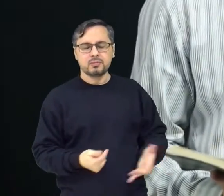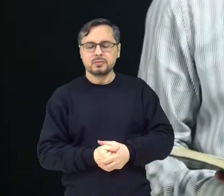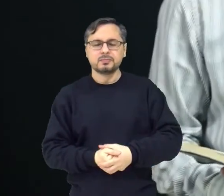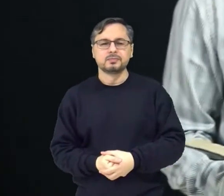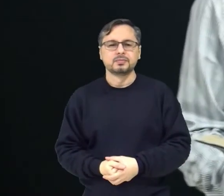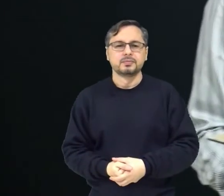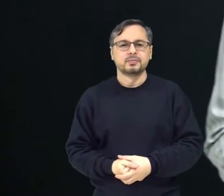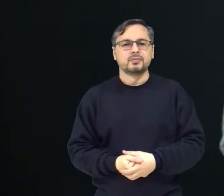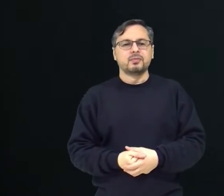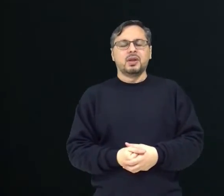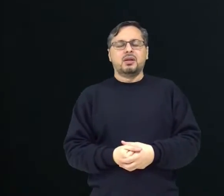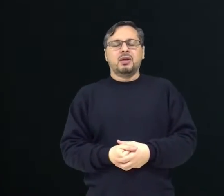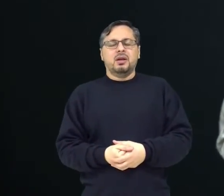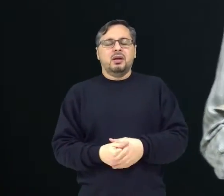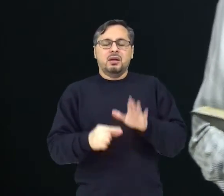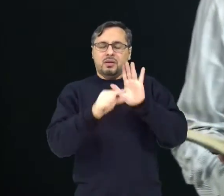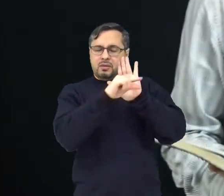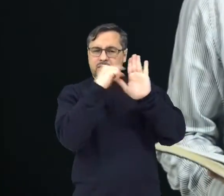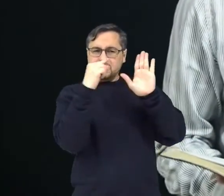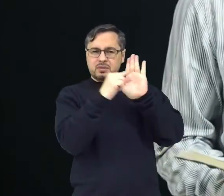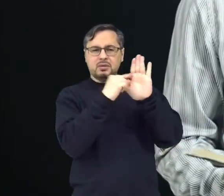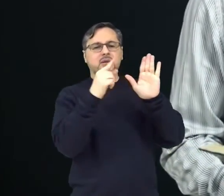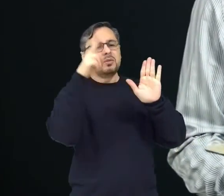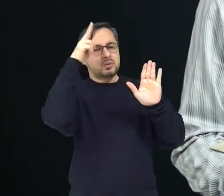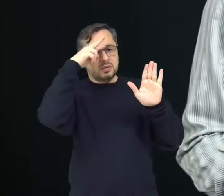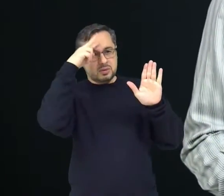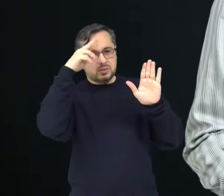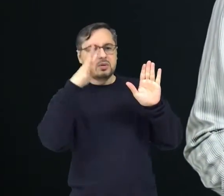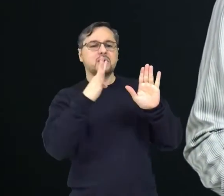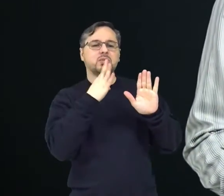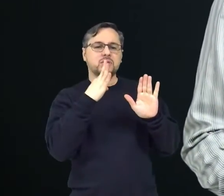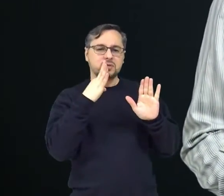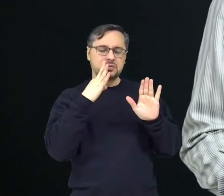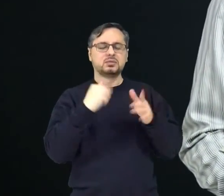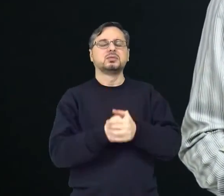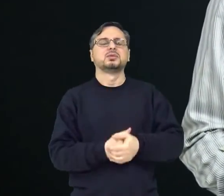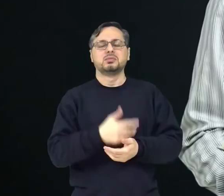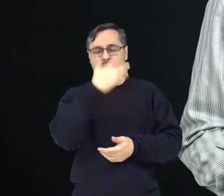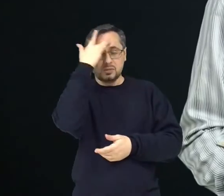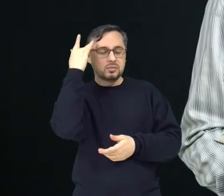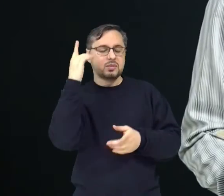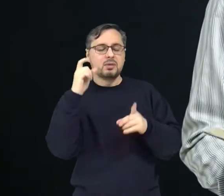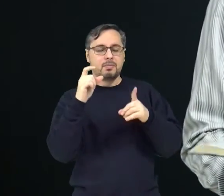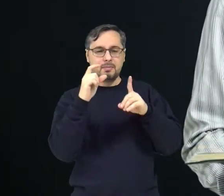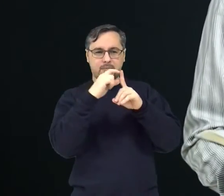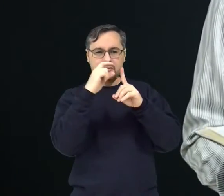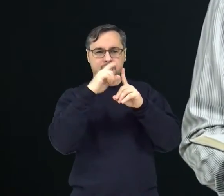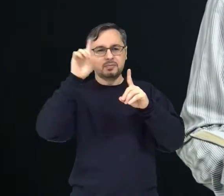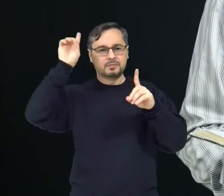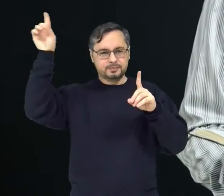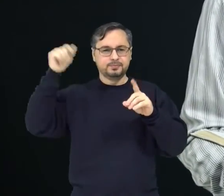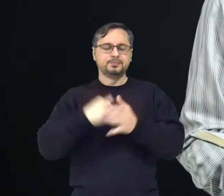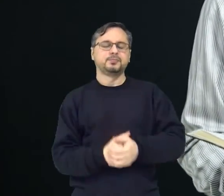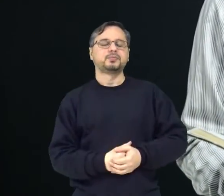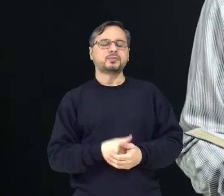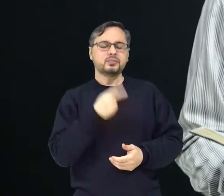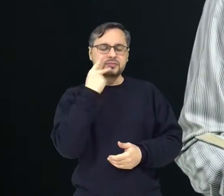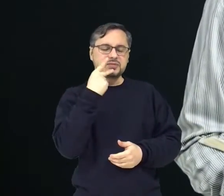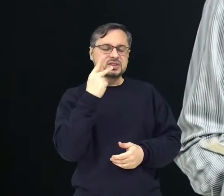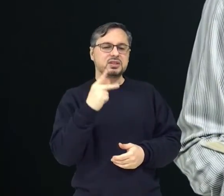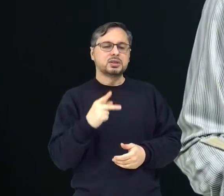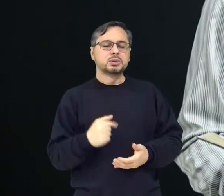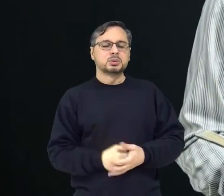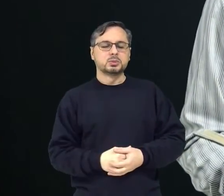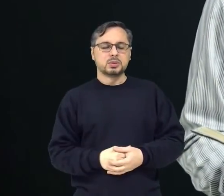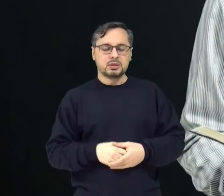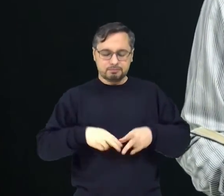Esse é um texto muito conhecido dos leitores da palavra de Deus. É um texto que fala de uma